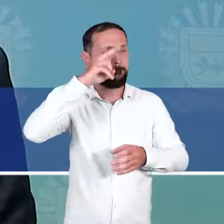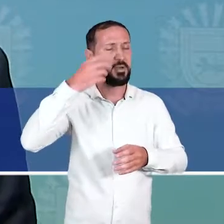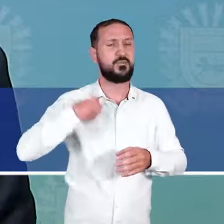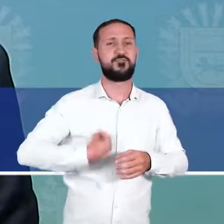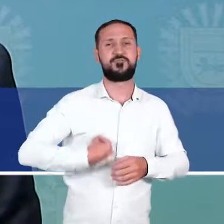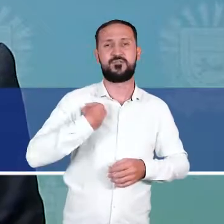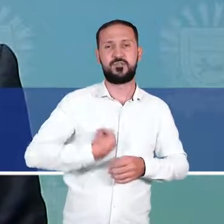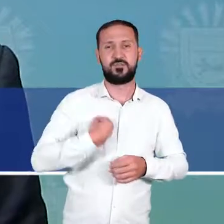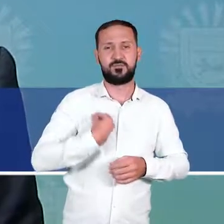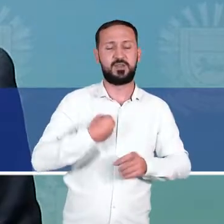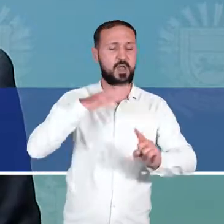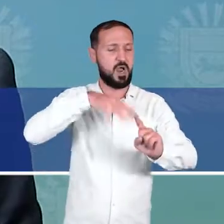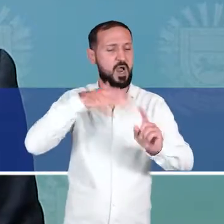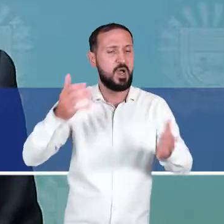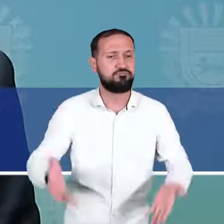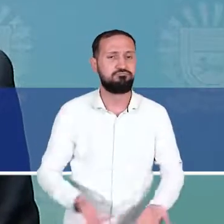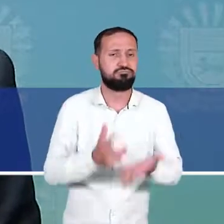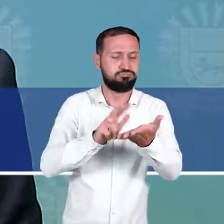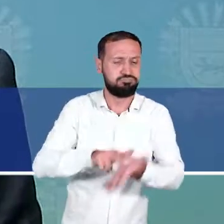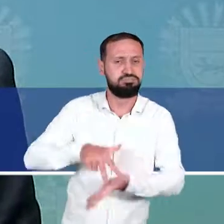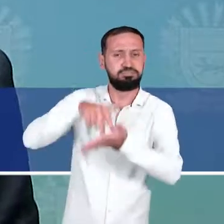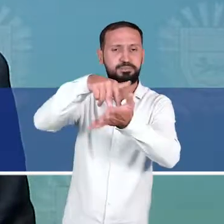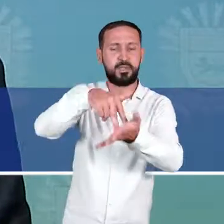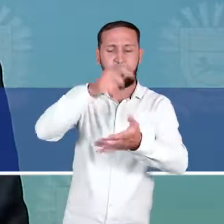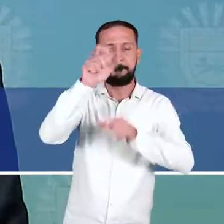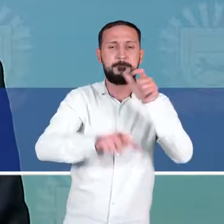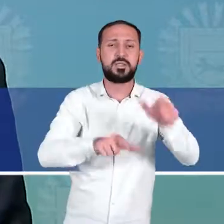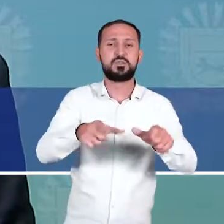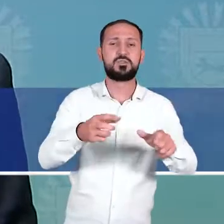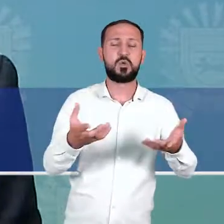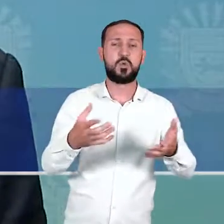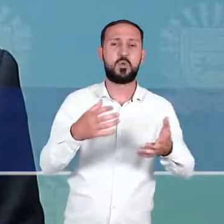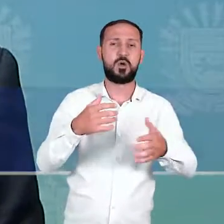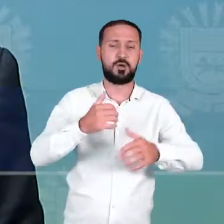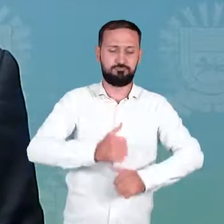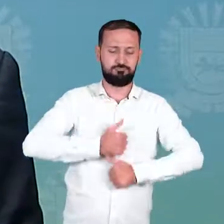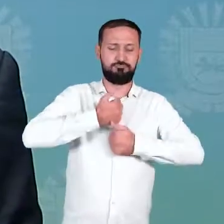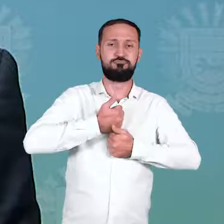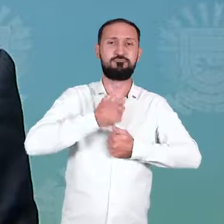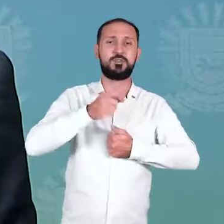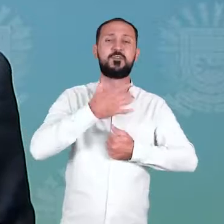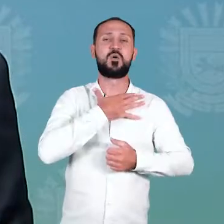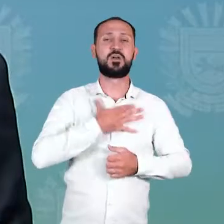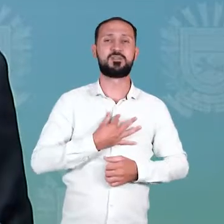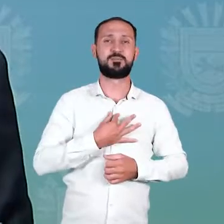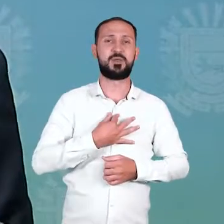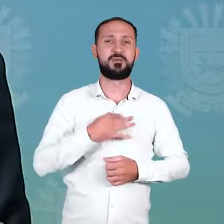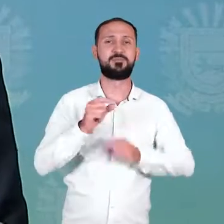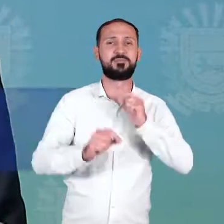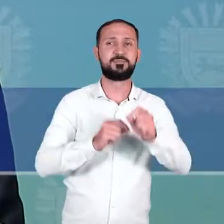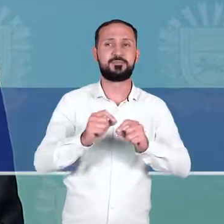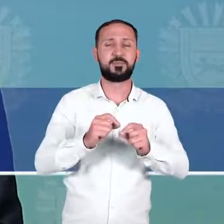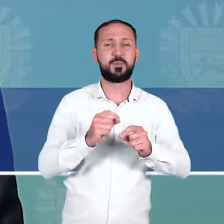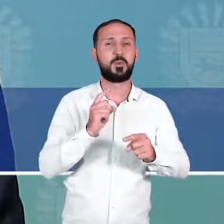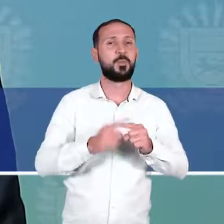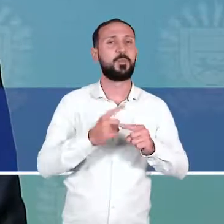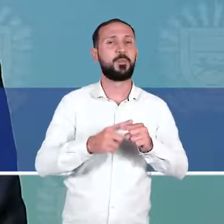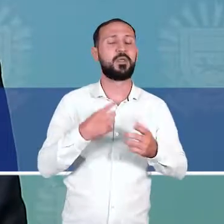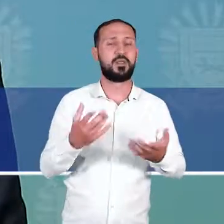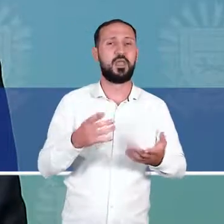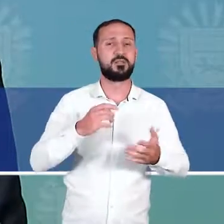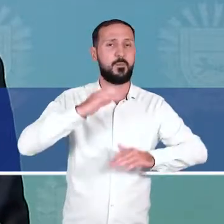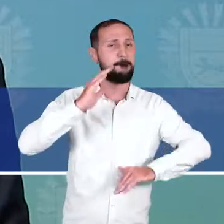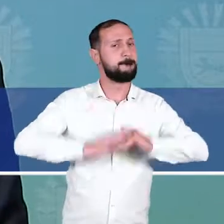Recordar, reviver, enaltecer, levantar a autoestima daqueles que vão receber essa comenda,